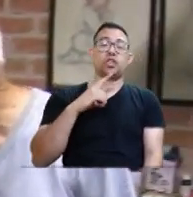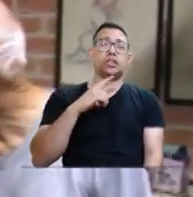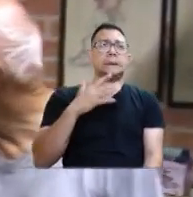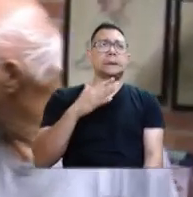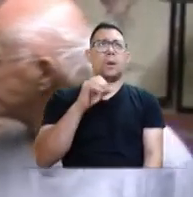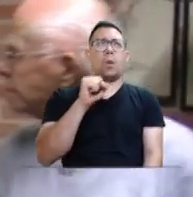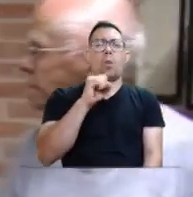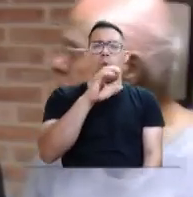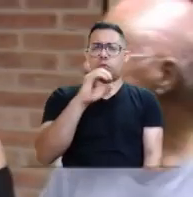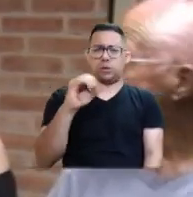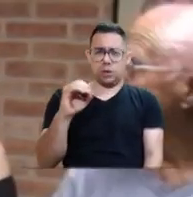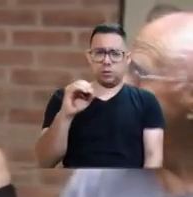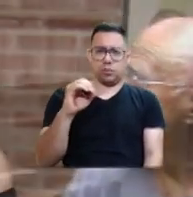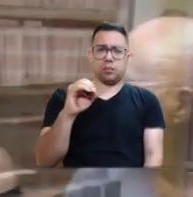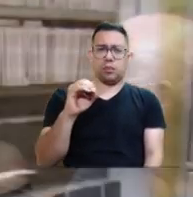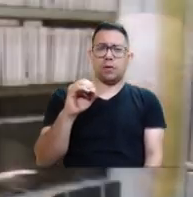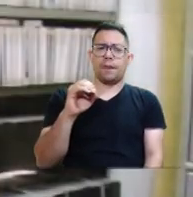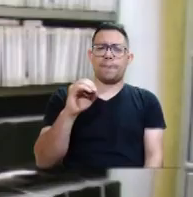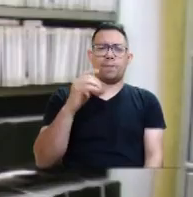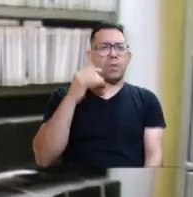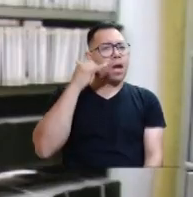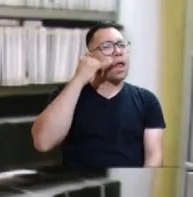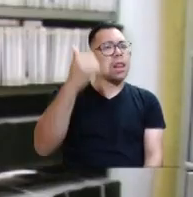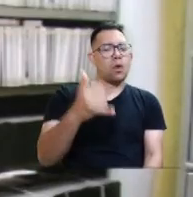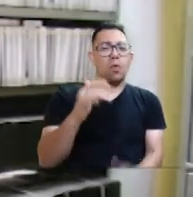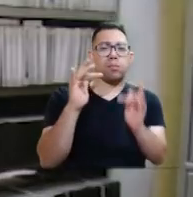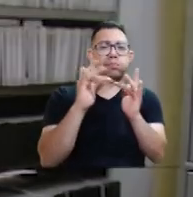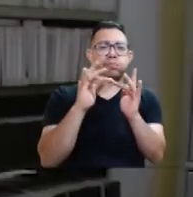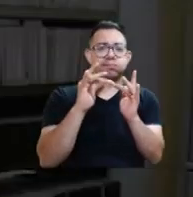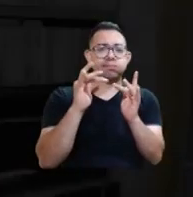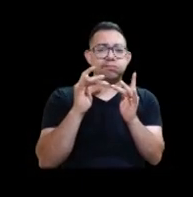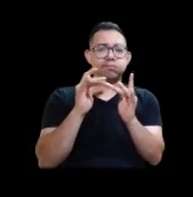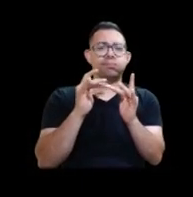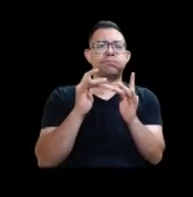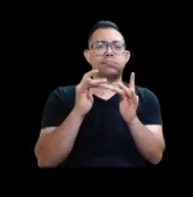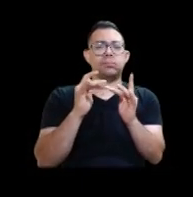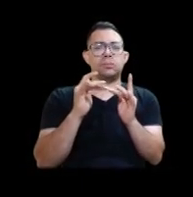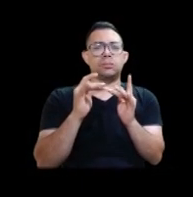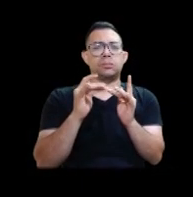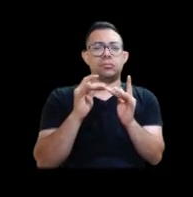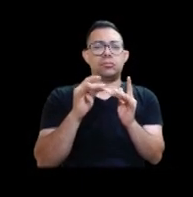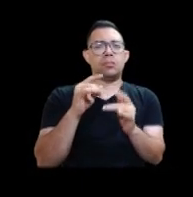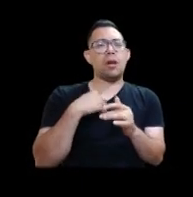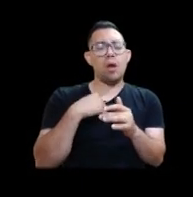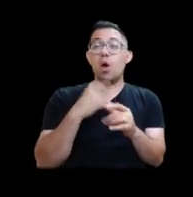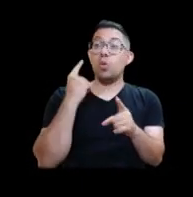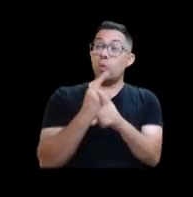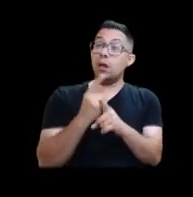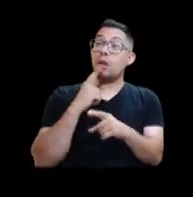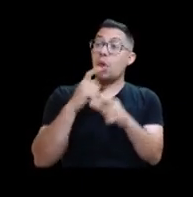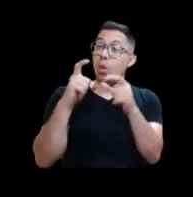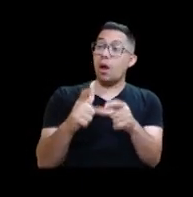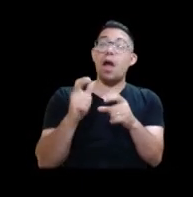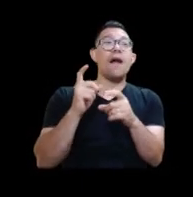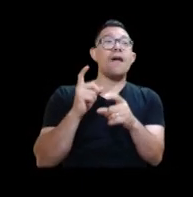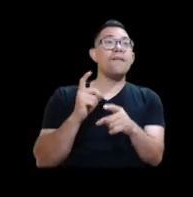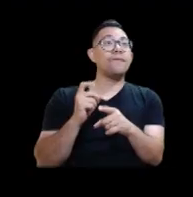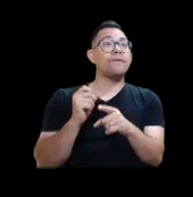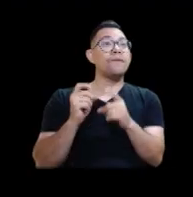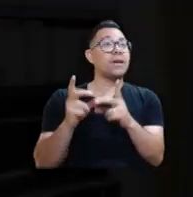morava em São Paulo nessa época. Ele me ligou e falou assim, Regina, eu descobri que uma locadora, ele está